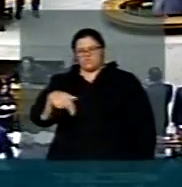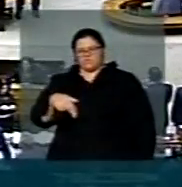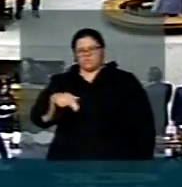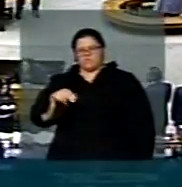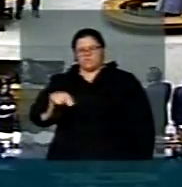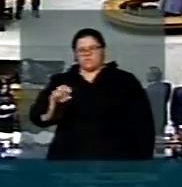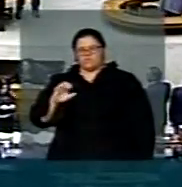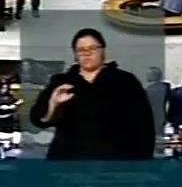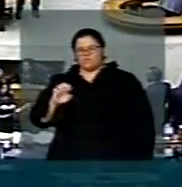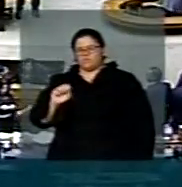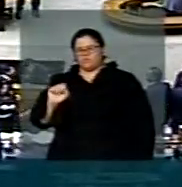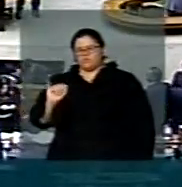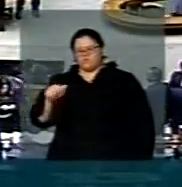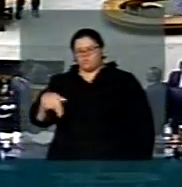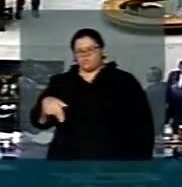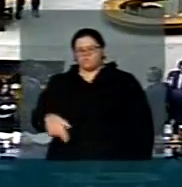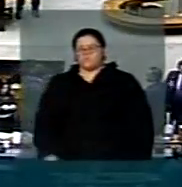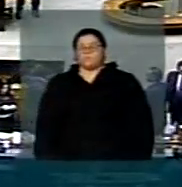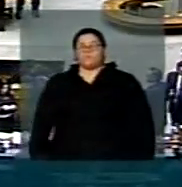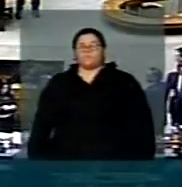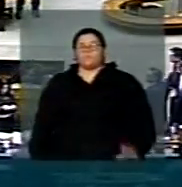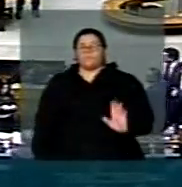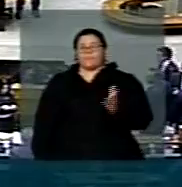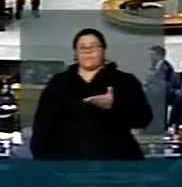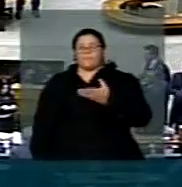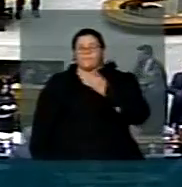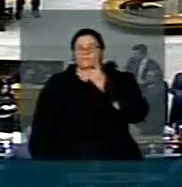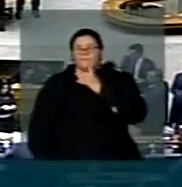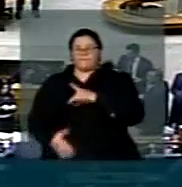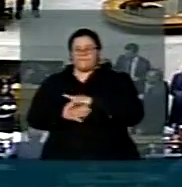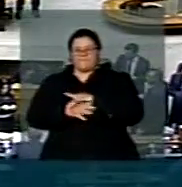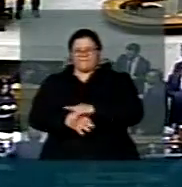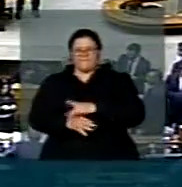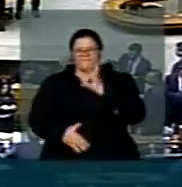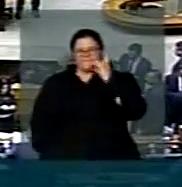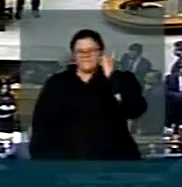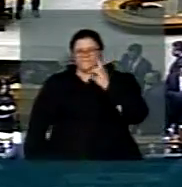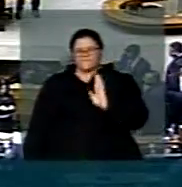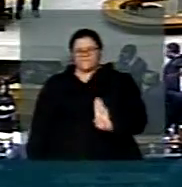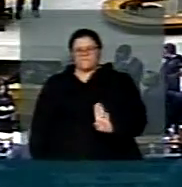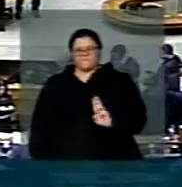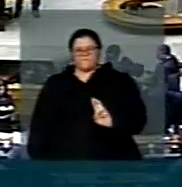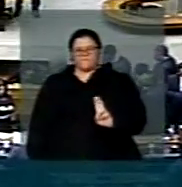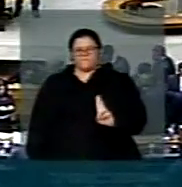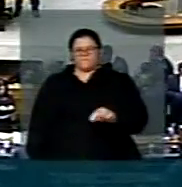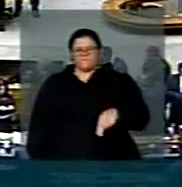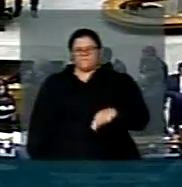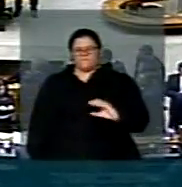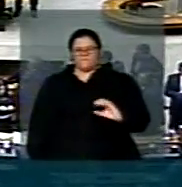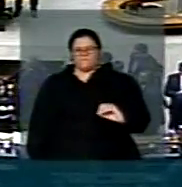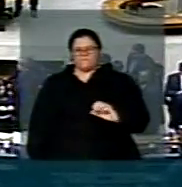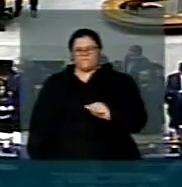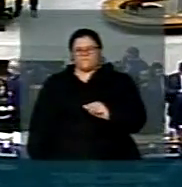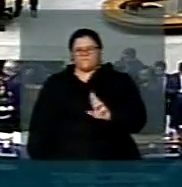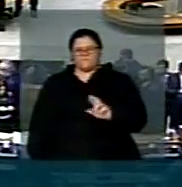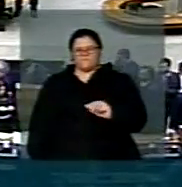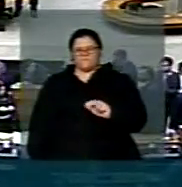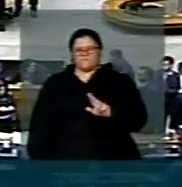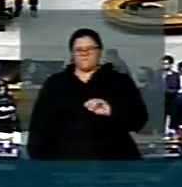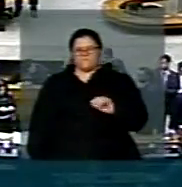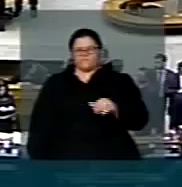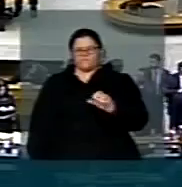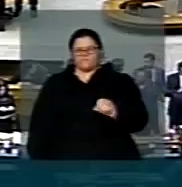Fala como líder, deputado Bruno Araújo. E aí, tudo bem? Tudo bem com você?